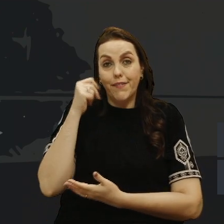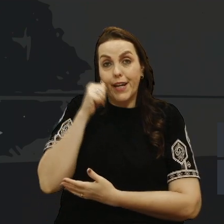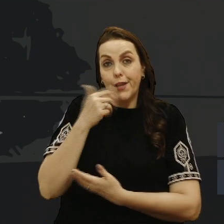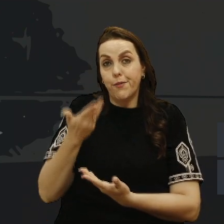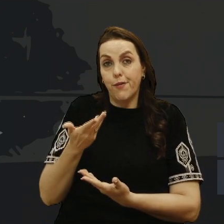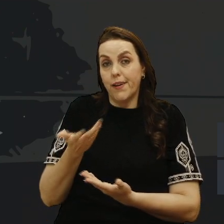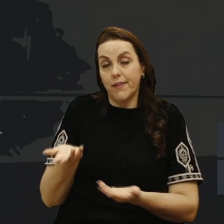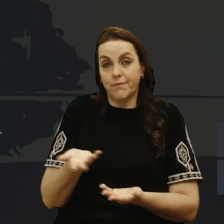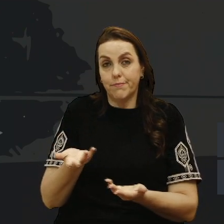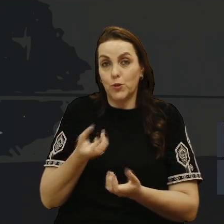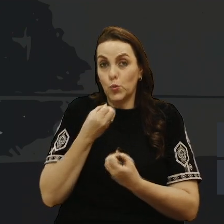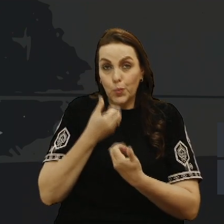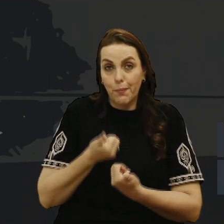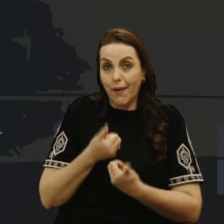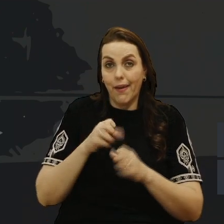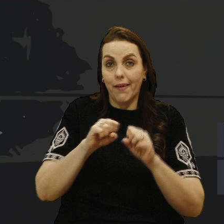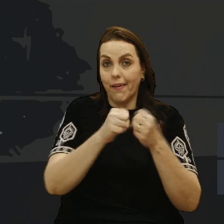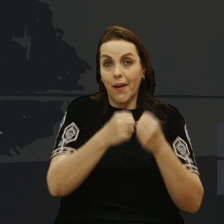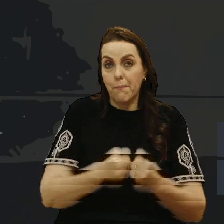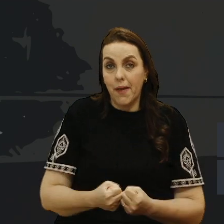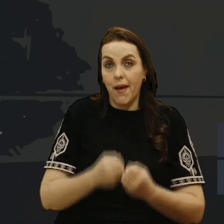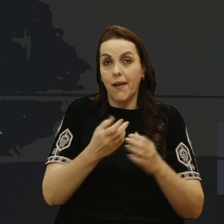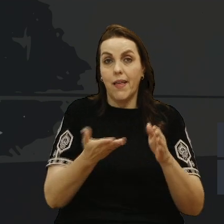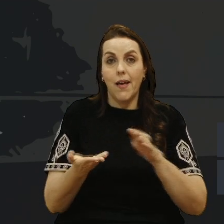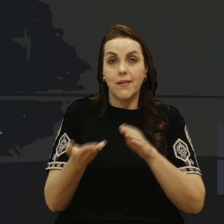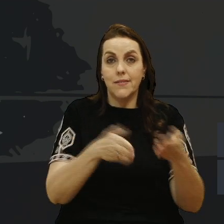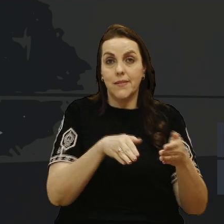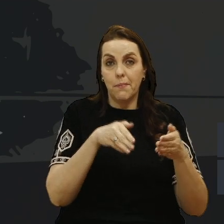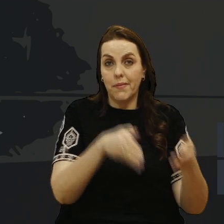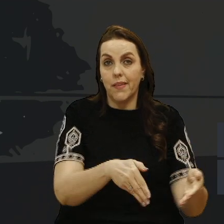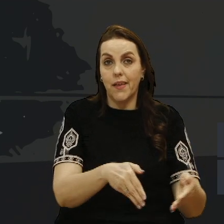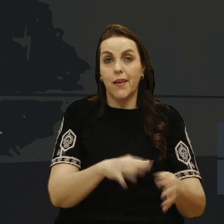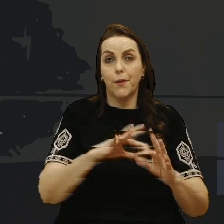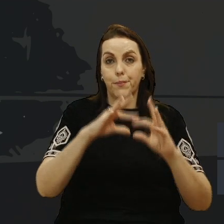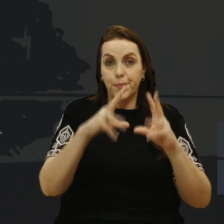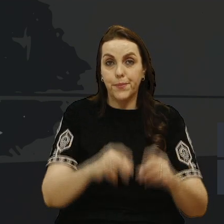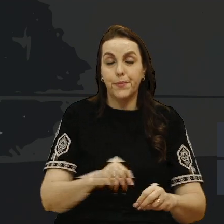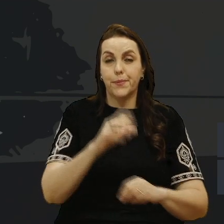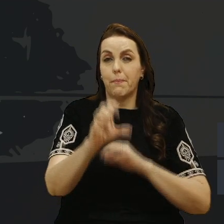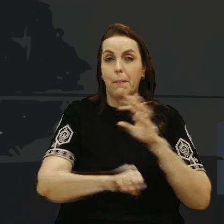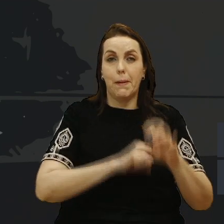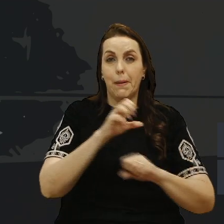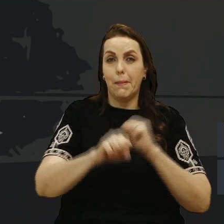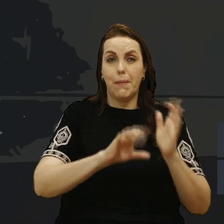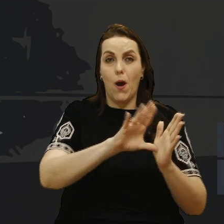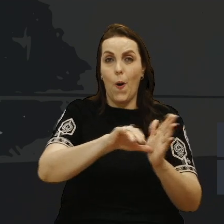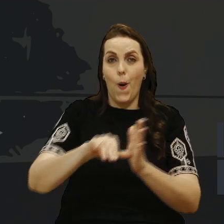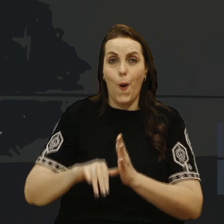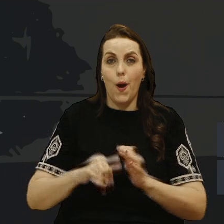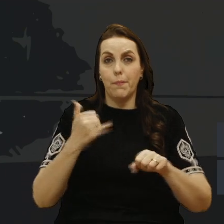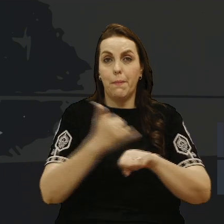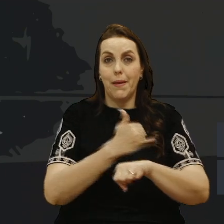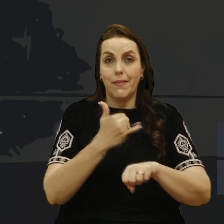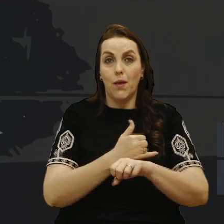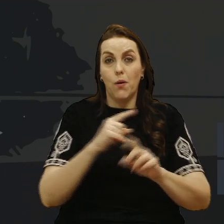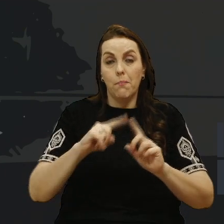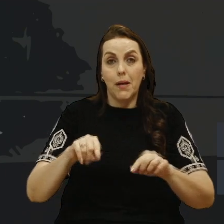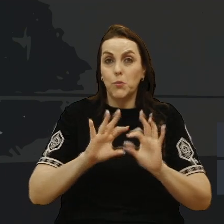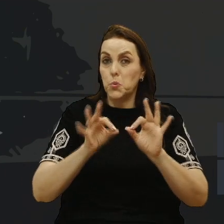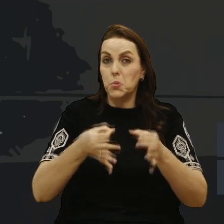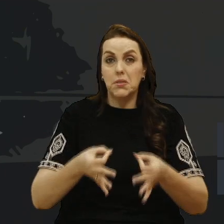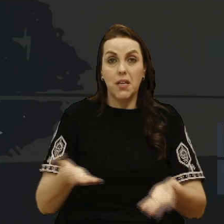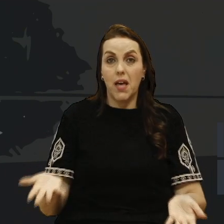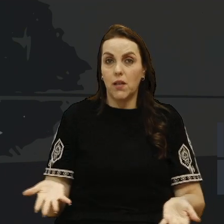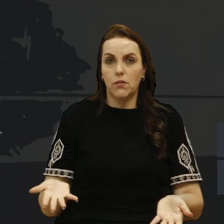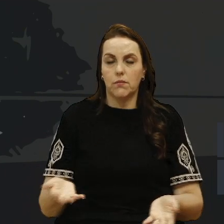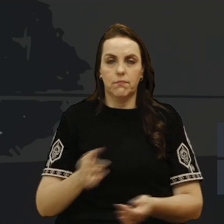estão vandalizando os cemitérios, levando tudo que tem de metal no cemitério. Mas está tudo certo. Não